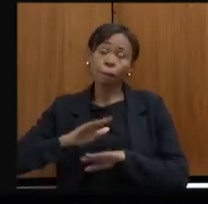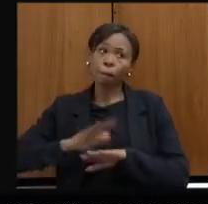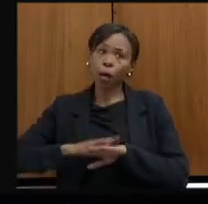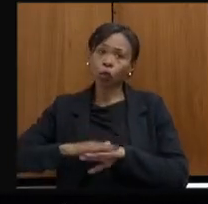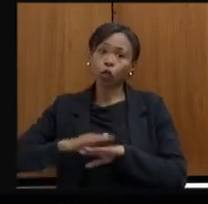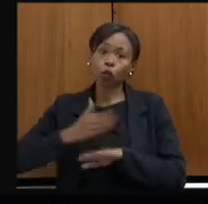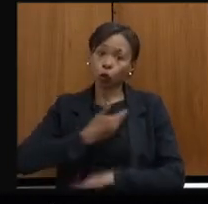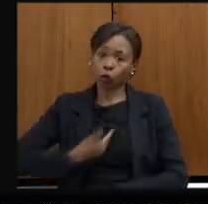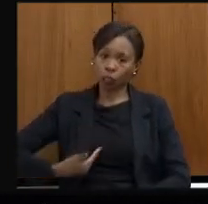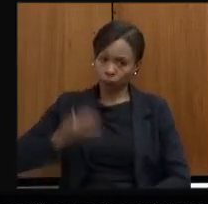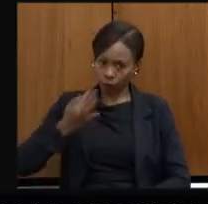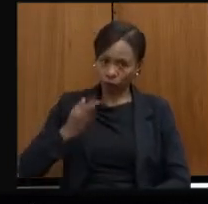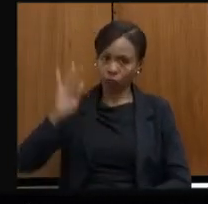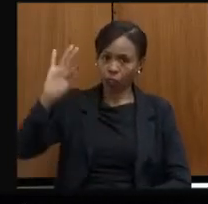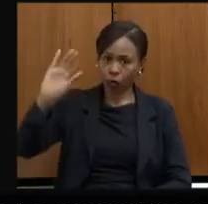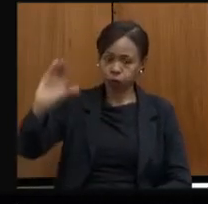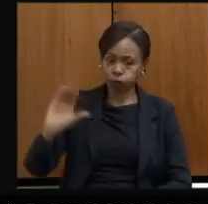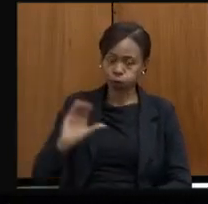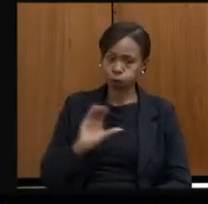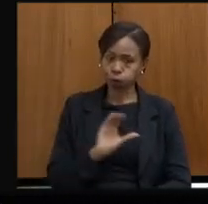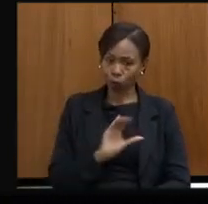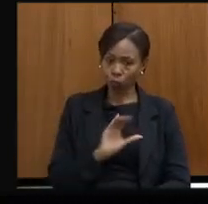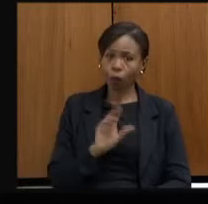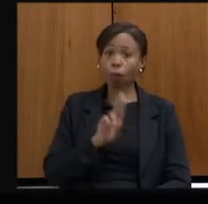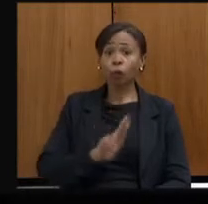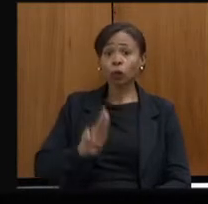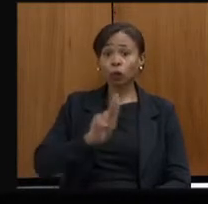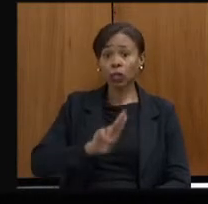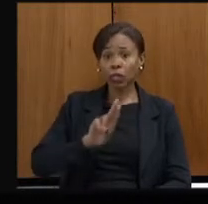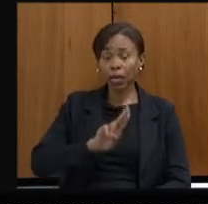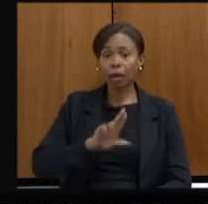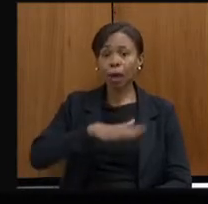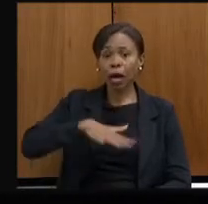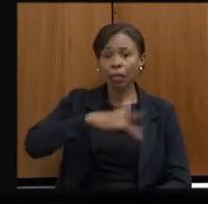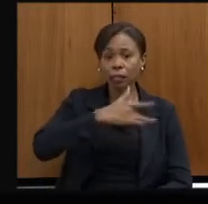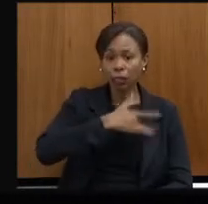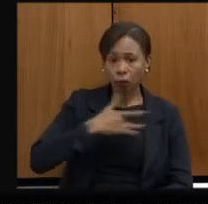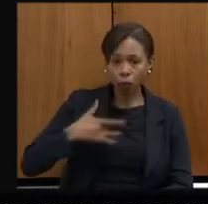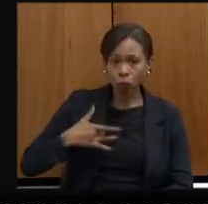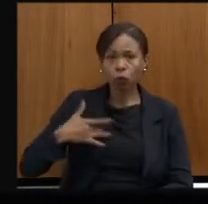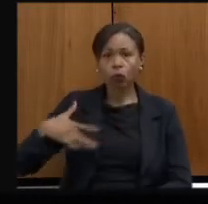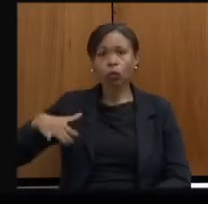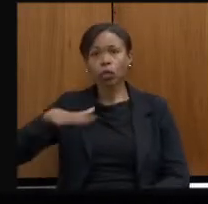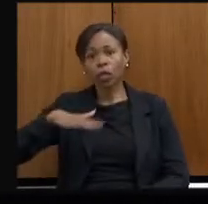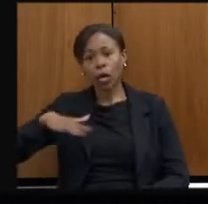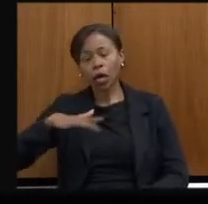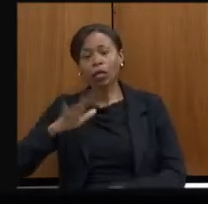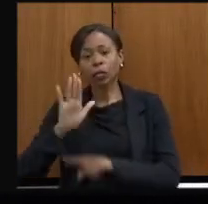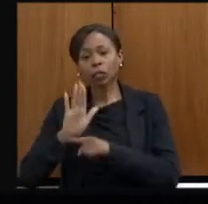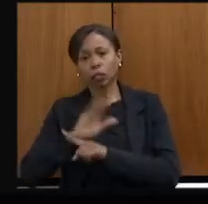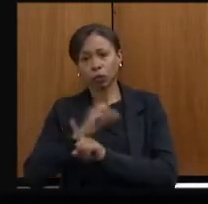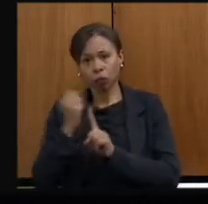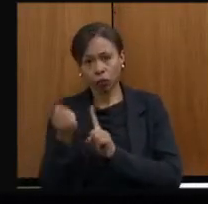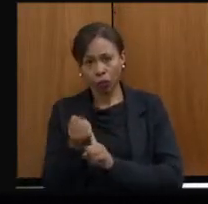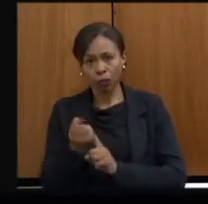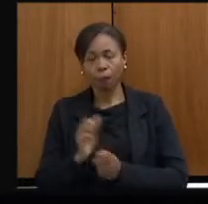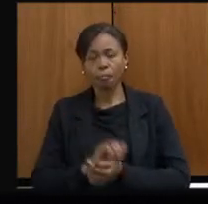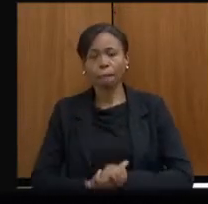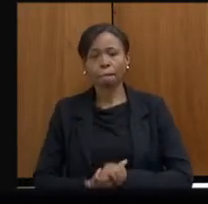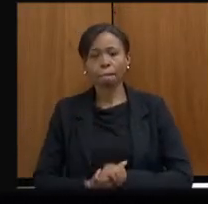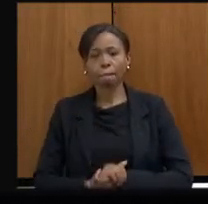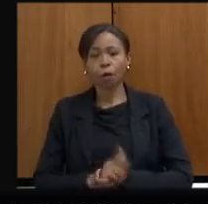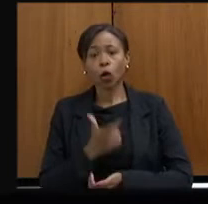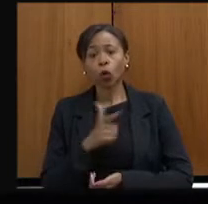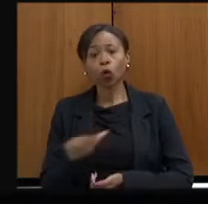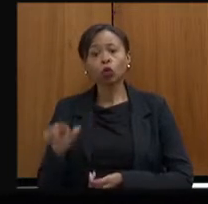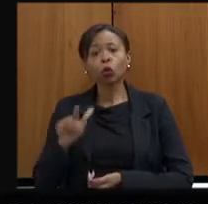federal, obrigatoriamente a ser utilizado tanto para a saúde quanto para a assistência social. E o